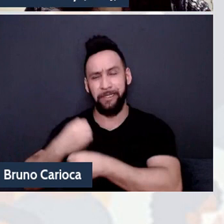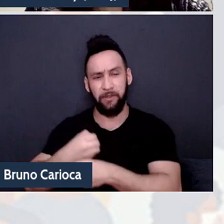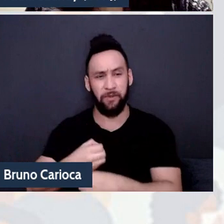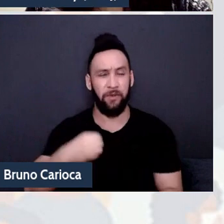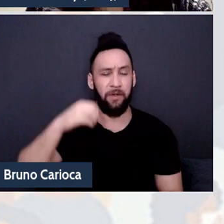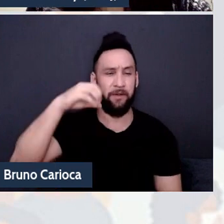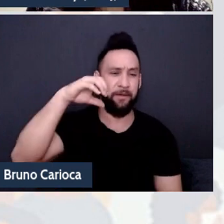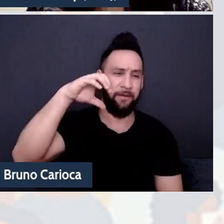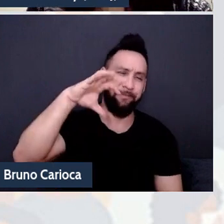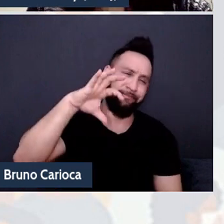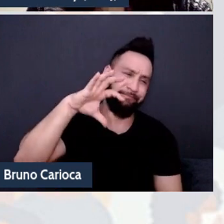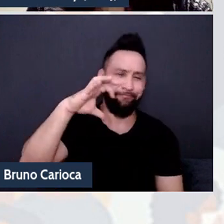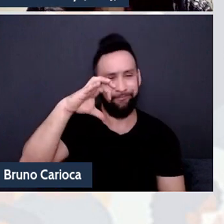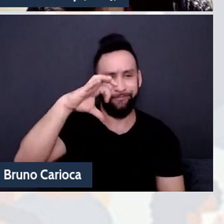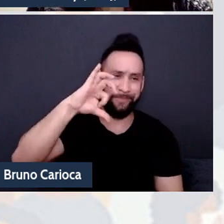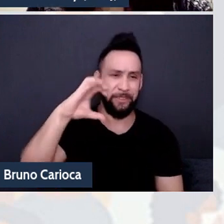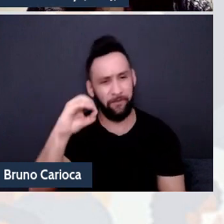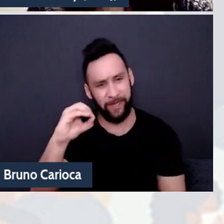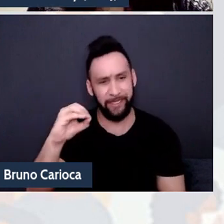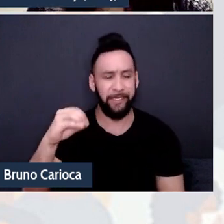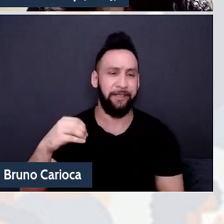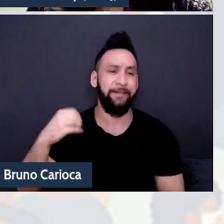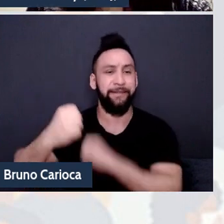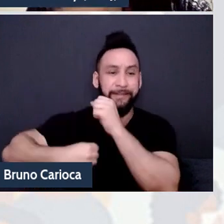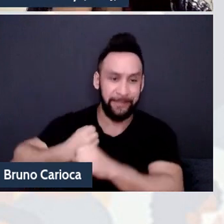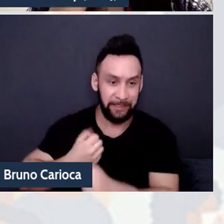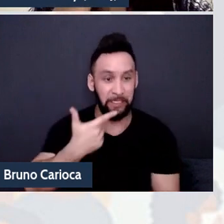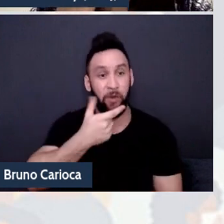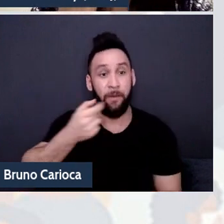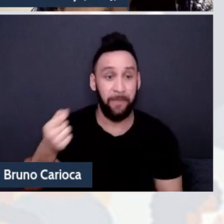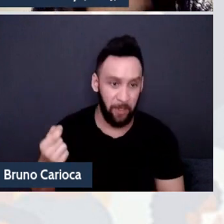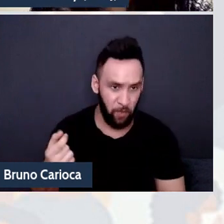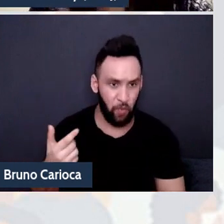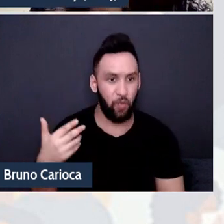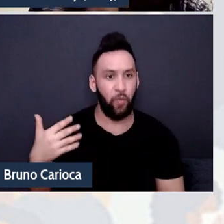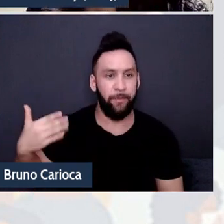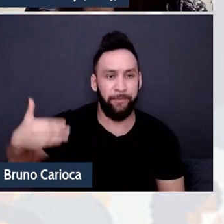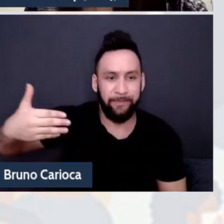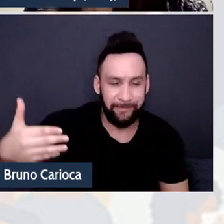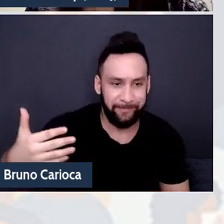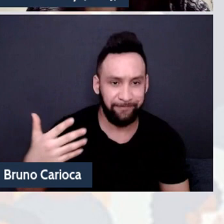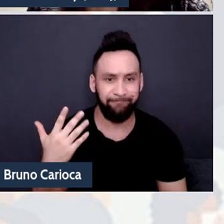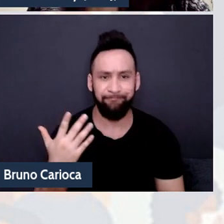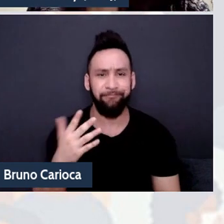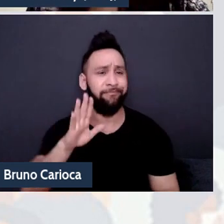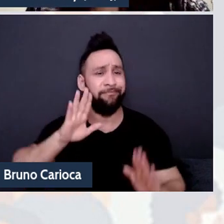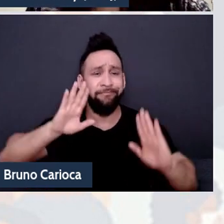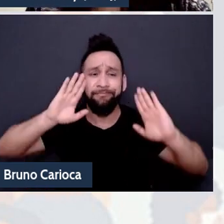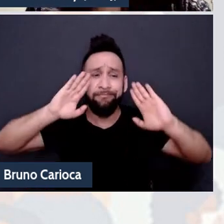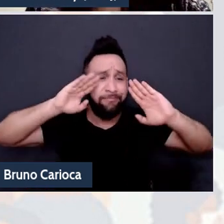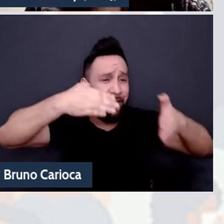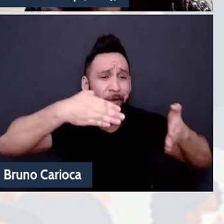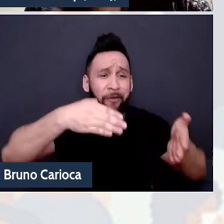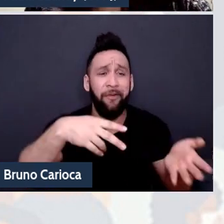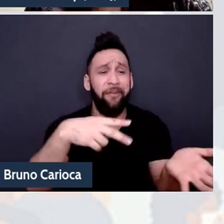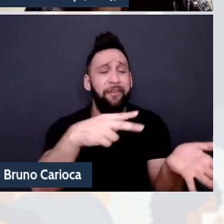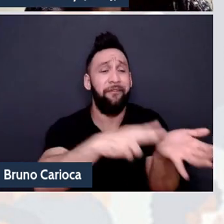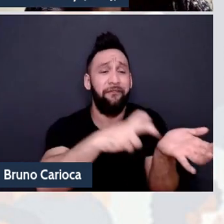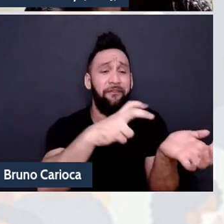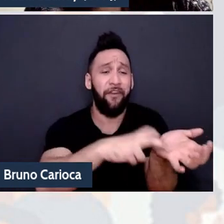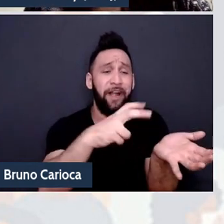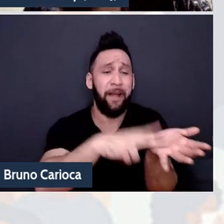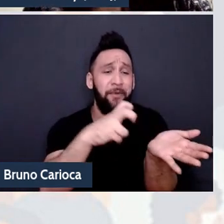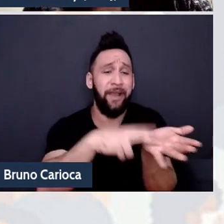do ensino médio de 2006, um foco, né, no desenvolvimento de estratégias de leitura, vocabulário, né.